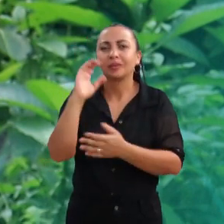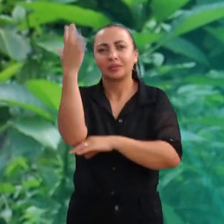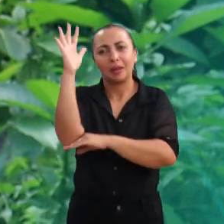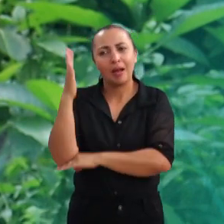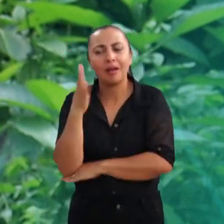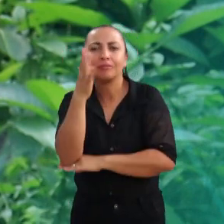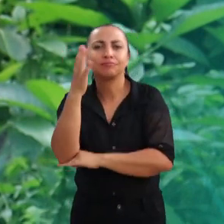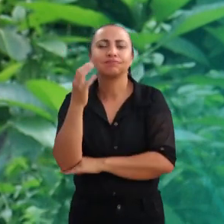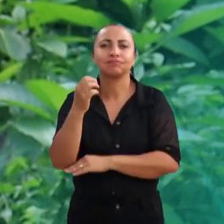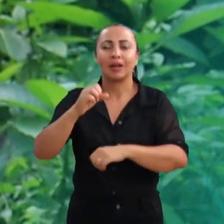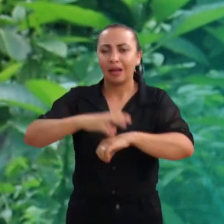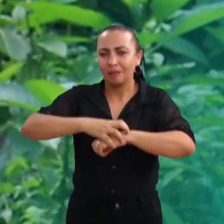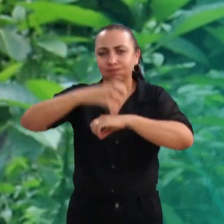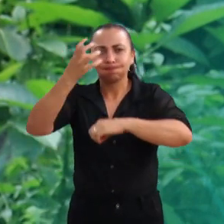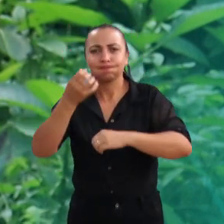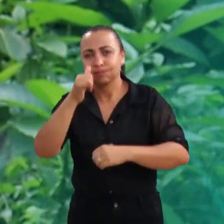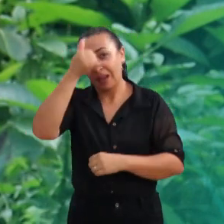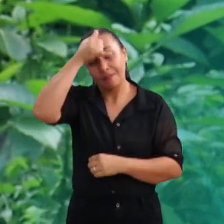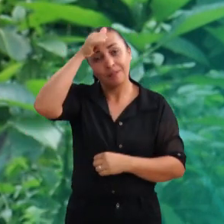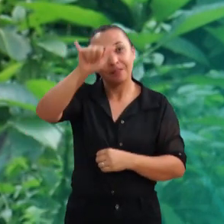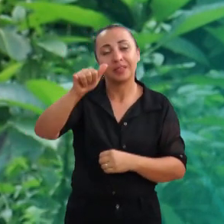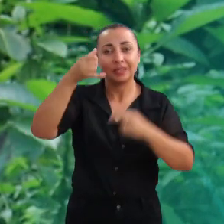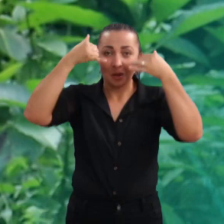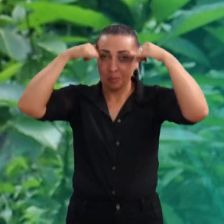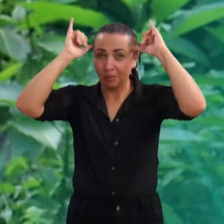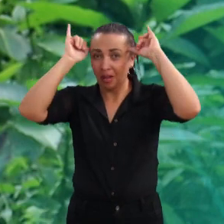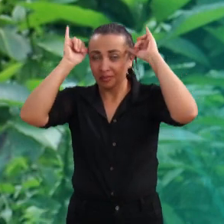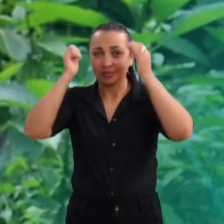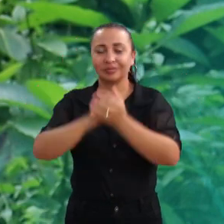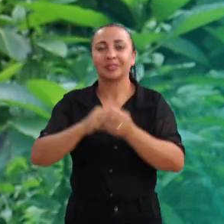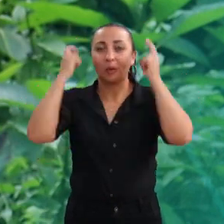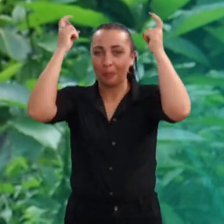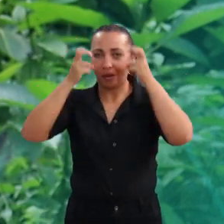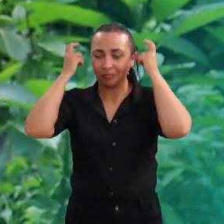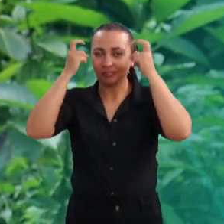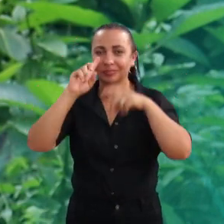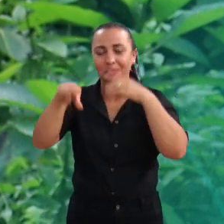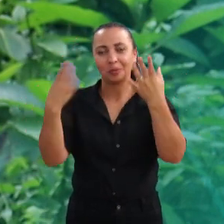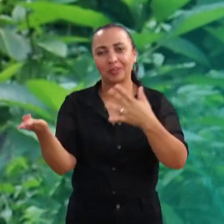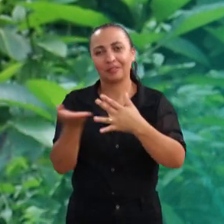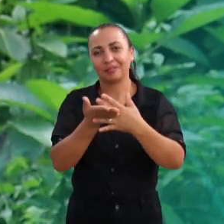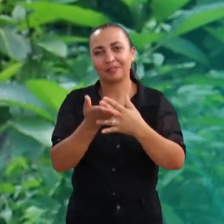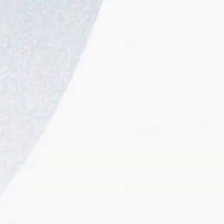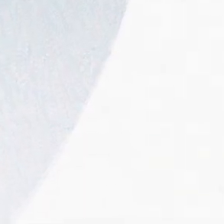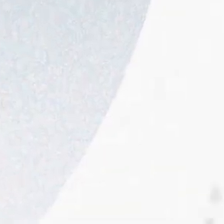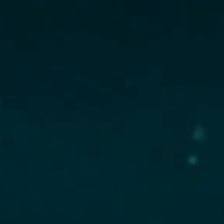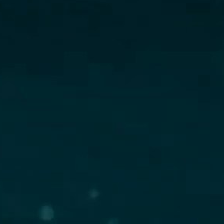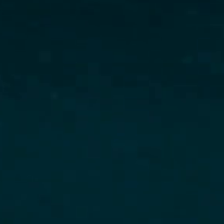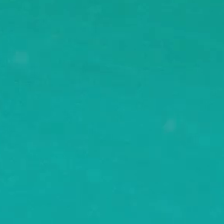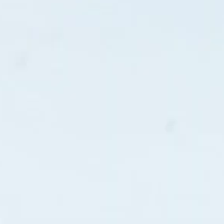à base de eucalipto, capaz de evitar inflamações mamárias em bovinos e caprinos. É logo após o intervalo.